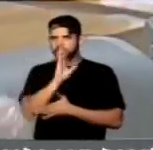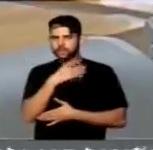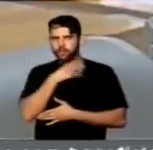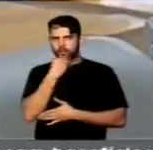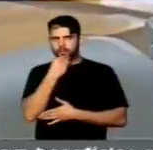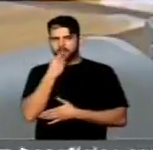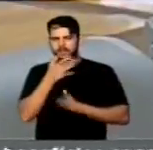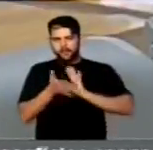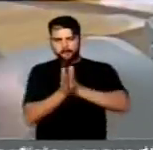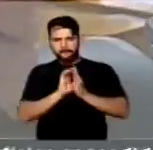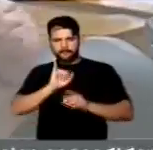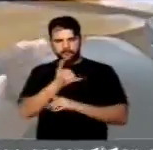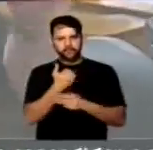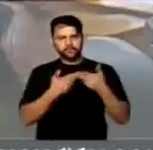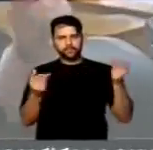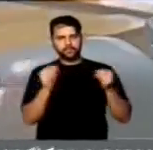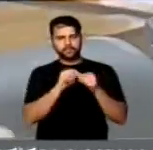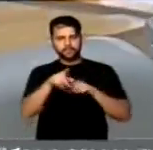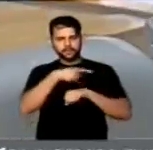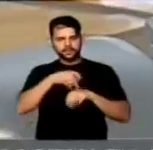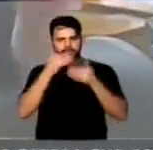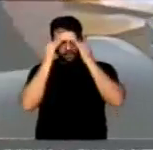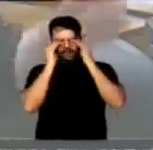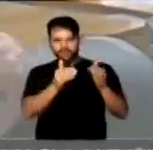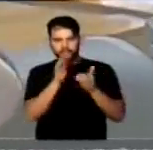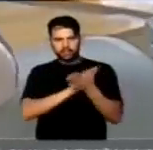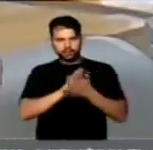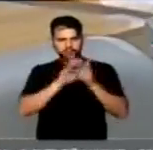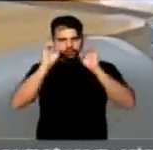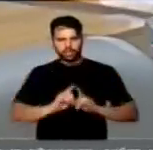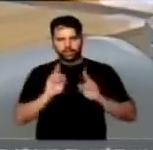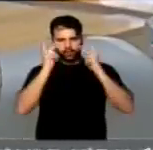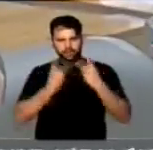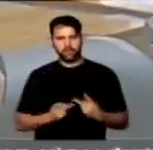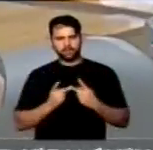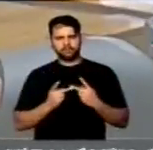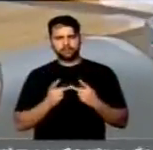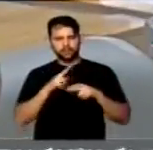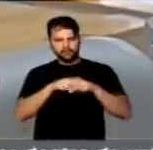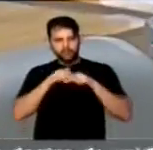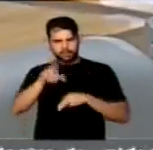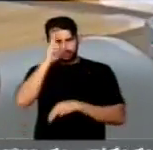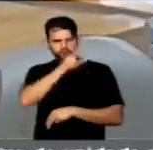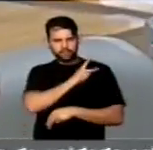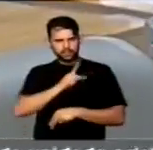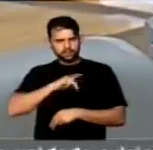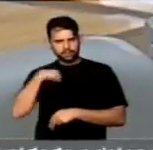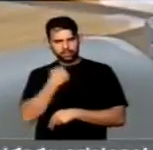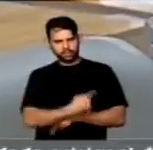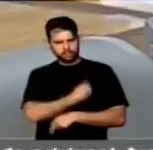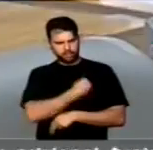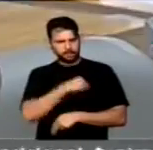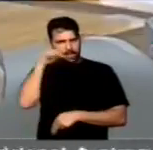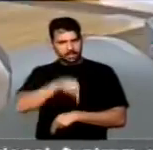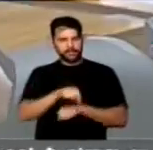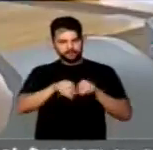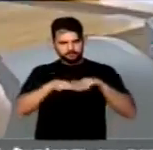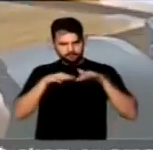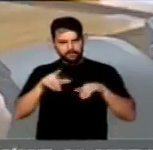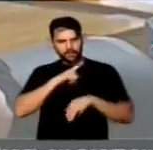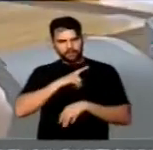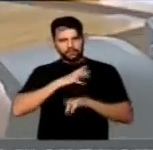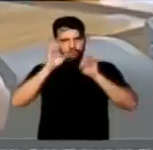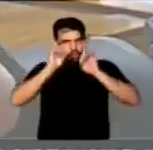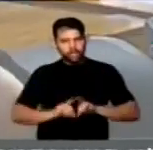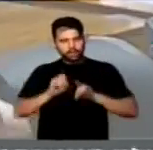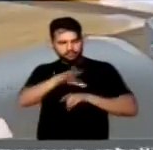país homofóbico, num país que não respeita os direitos humanos. É para isso, senhor presidente, que nós estamos aqui. Nós temos